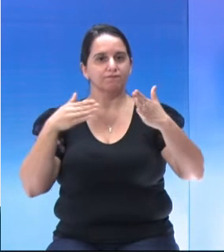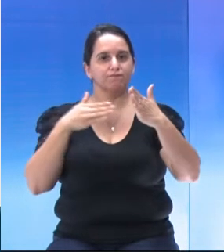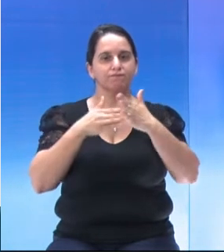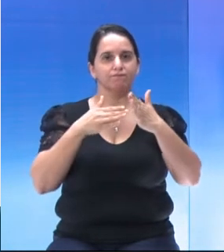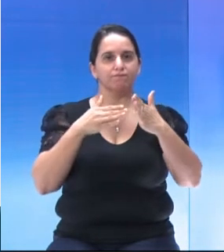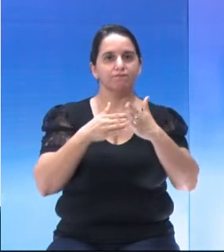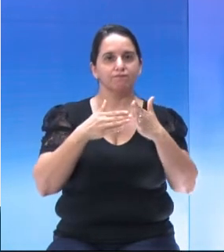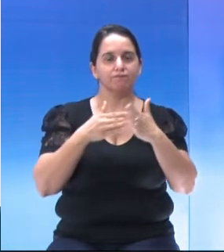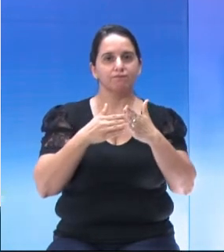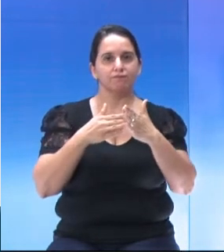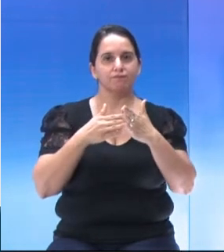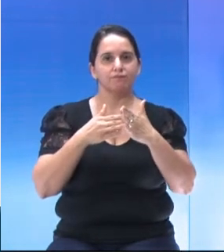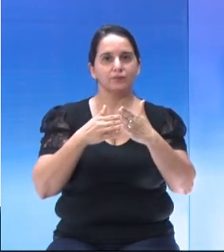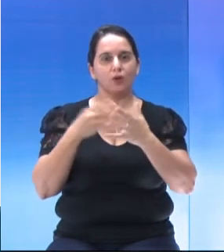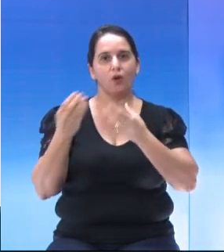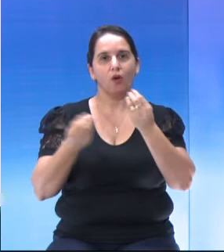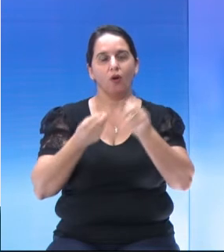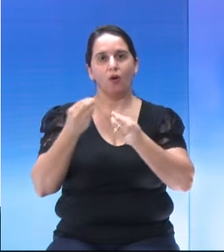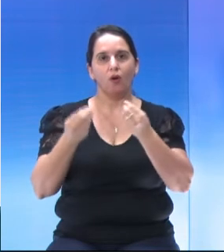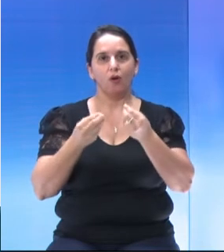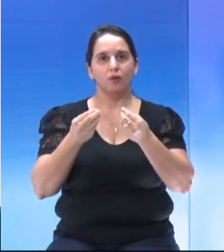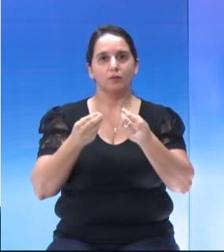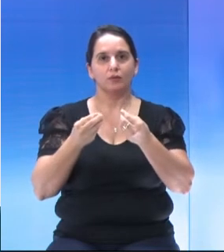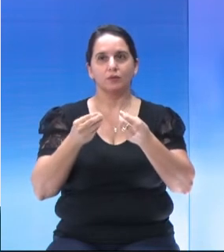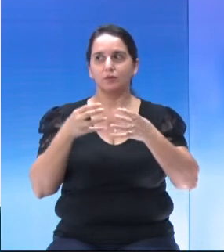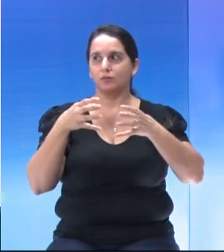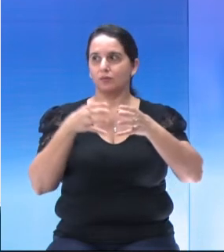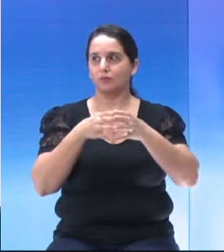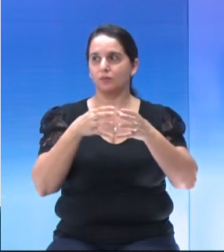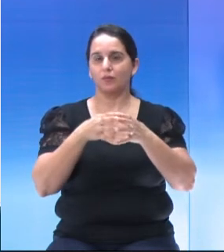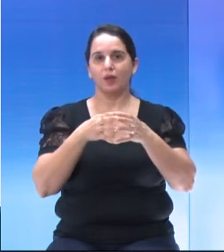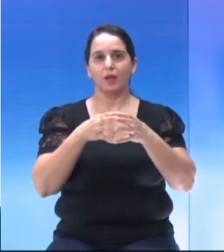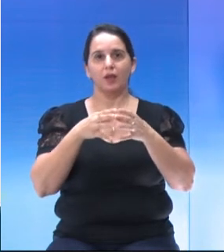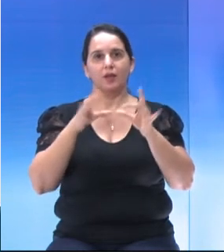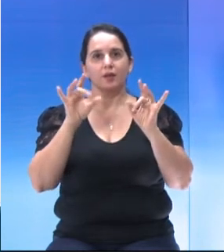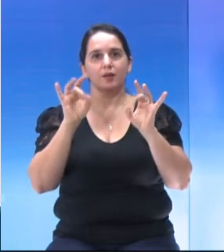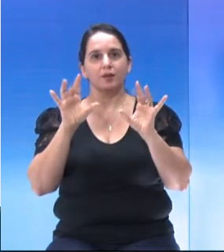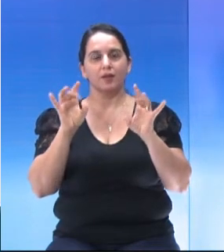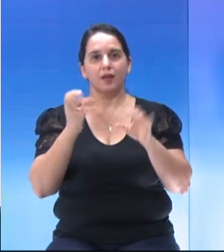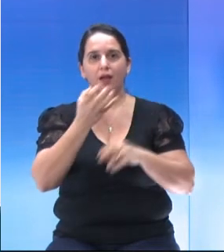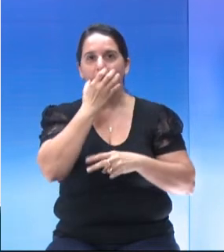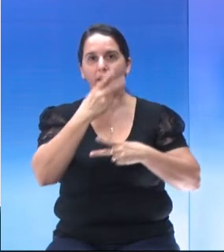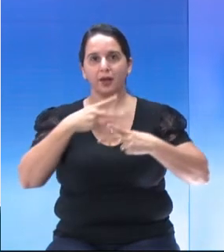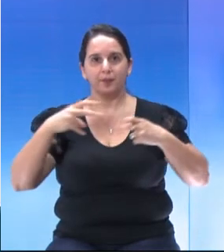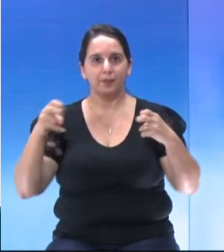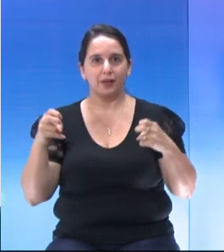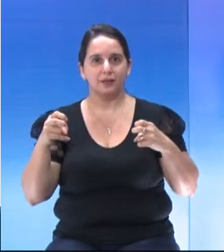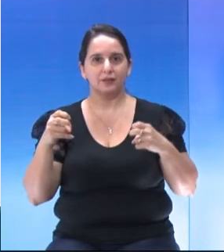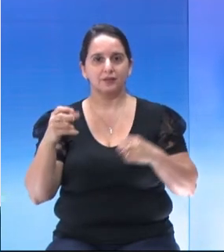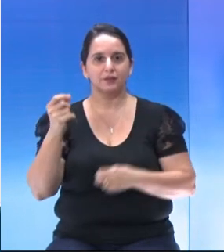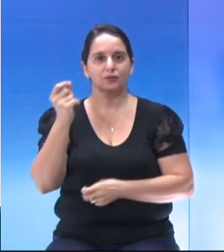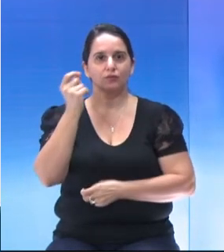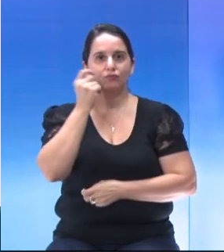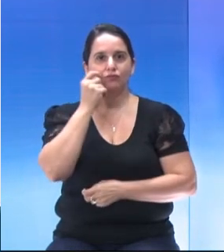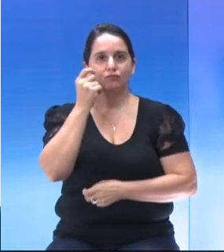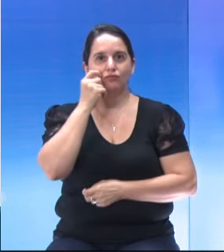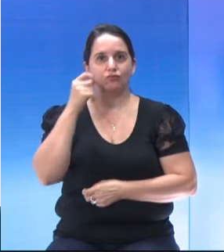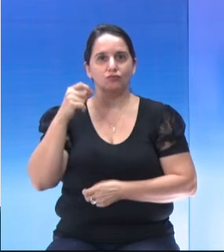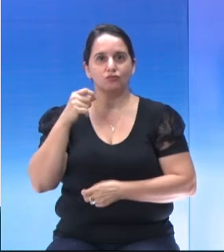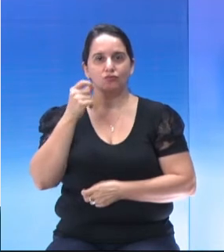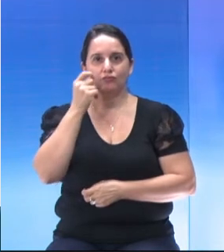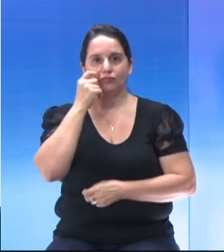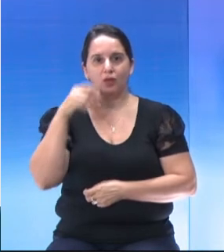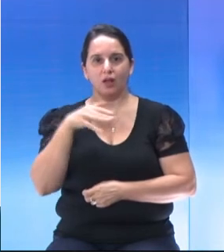pelas condições extremas, tá? Sendo composta predominantemente por animais roedores, são os ratos